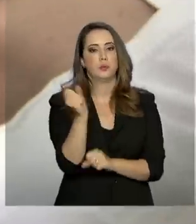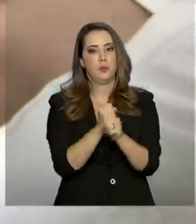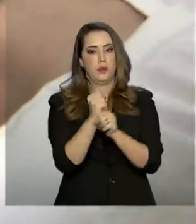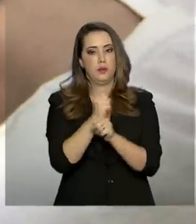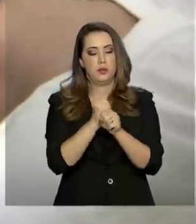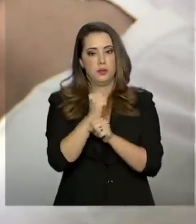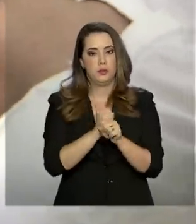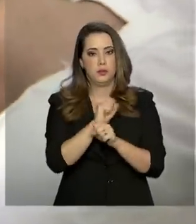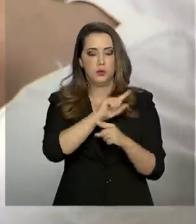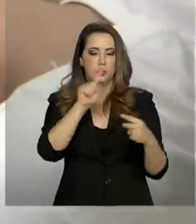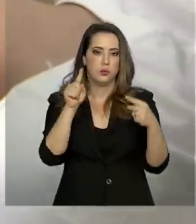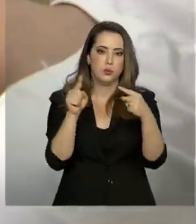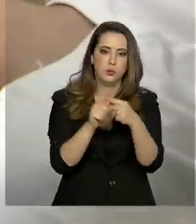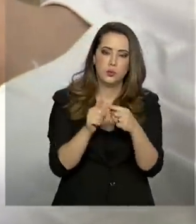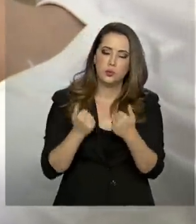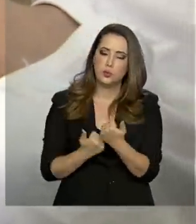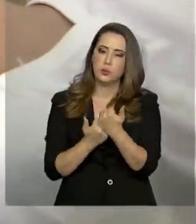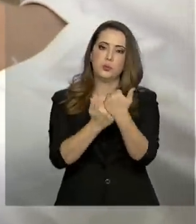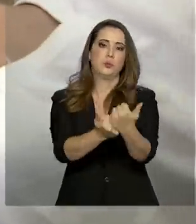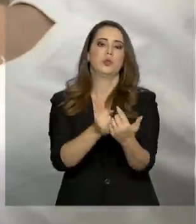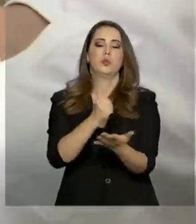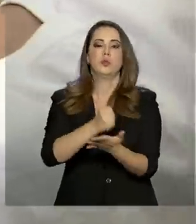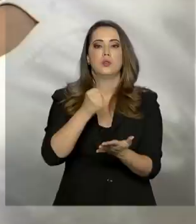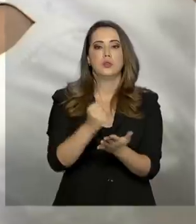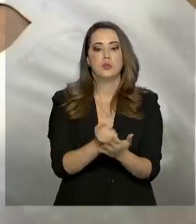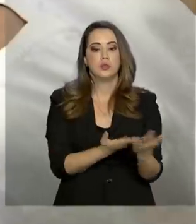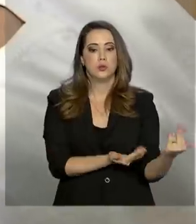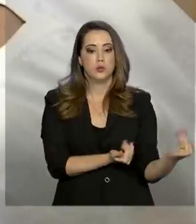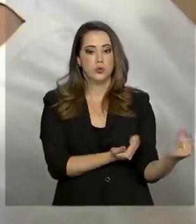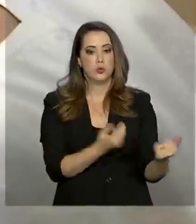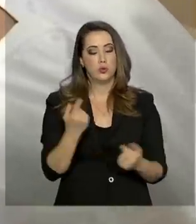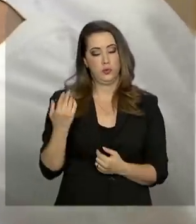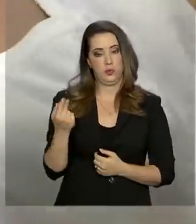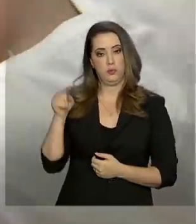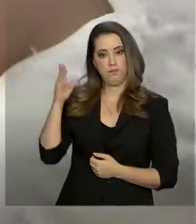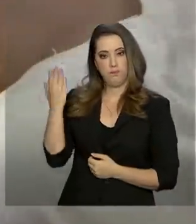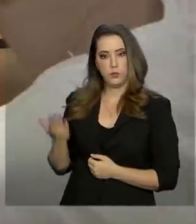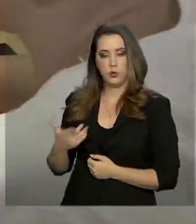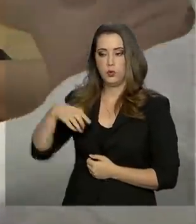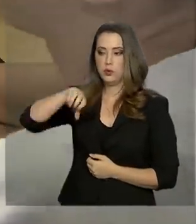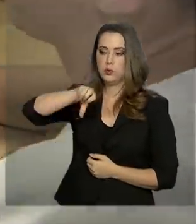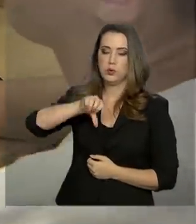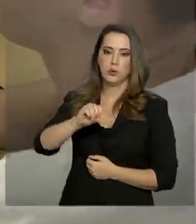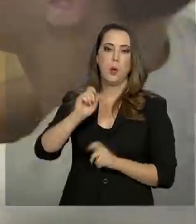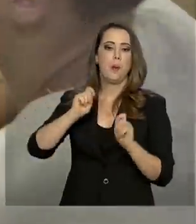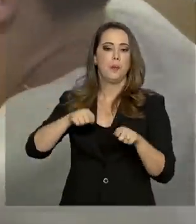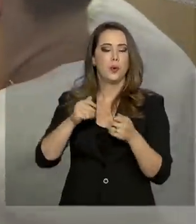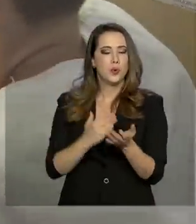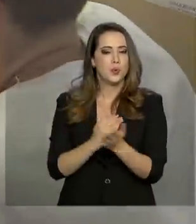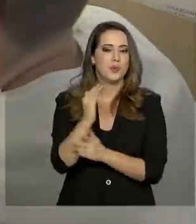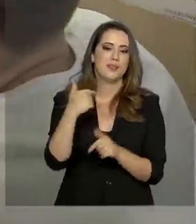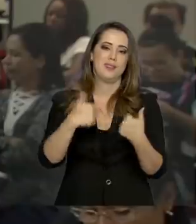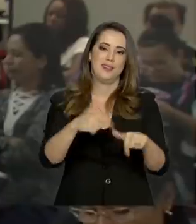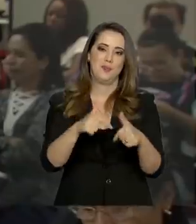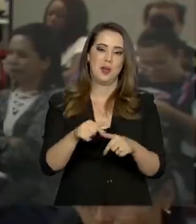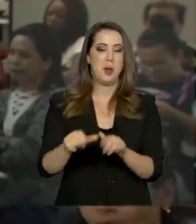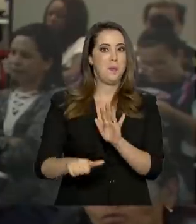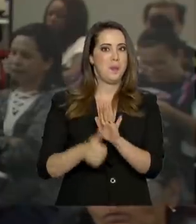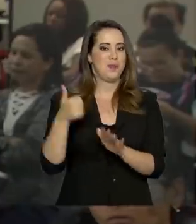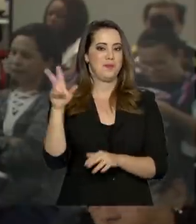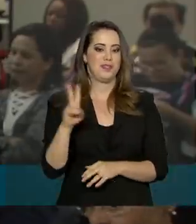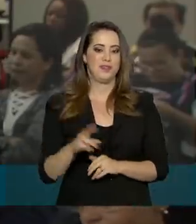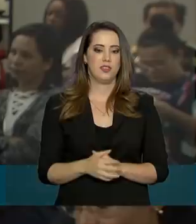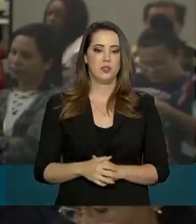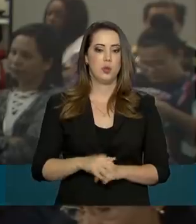A medida deve ajudar na contratação de jovens como o Douglas, que em 2019 pôde estrear no primeiro emprego. Espero que